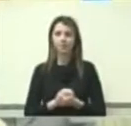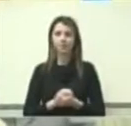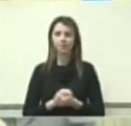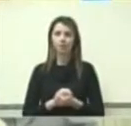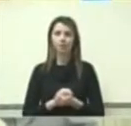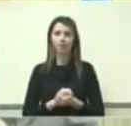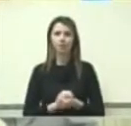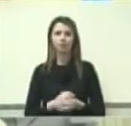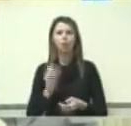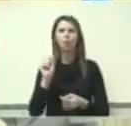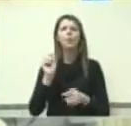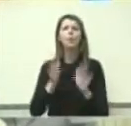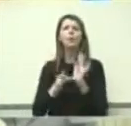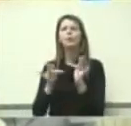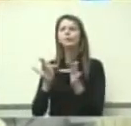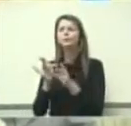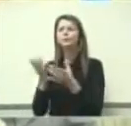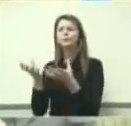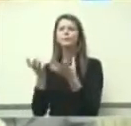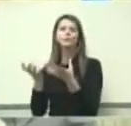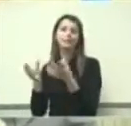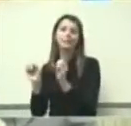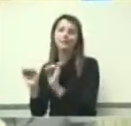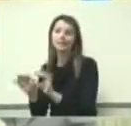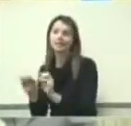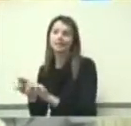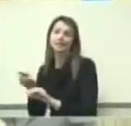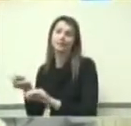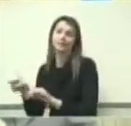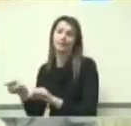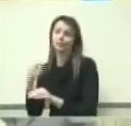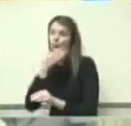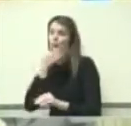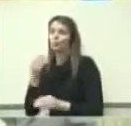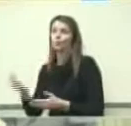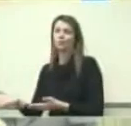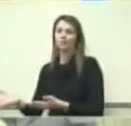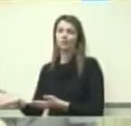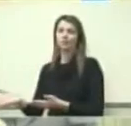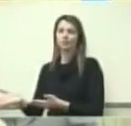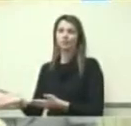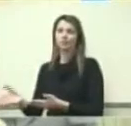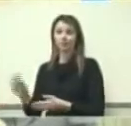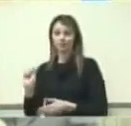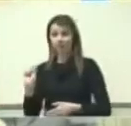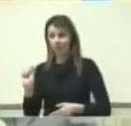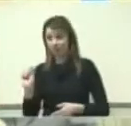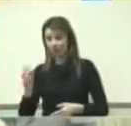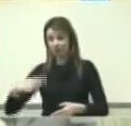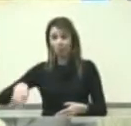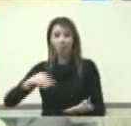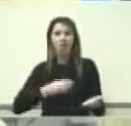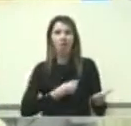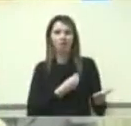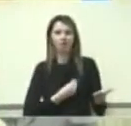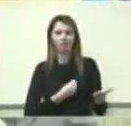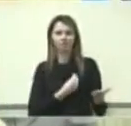a intenção pedagógica de ensiná-los de que na vida